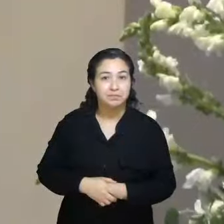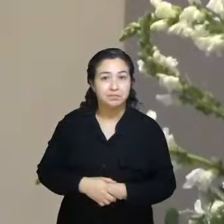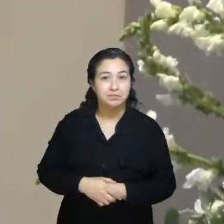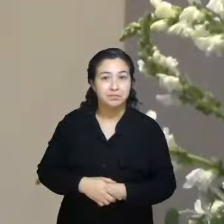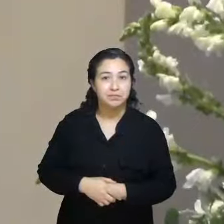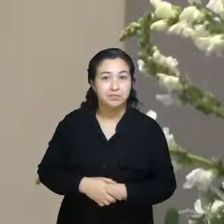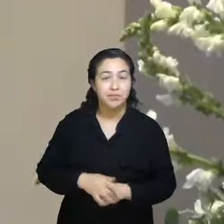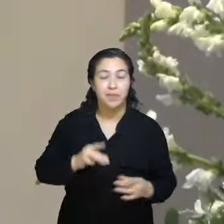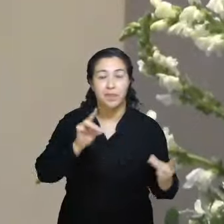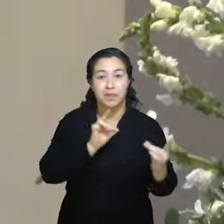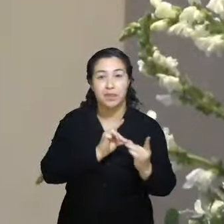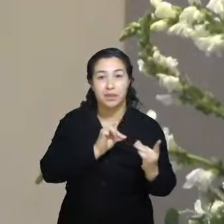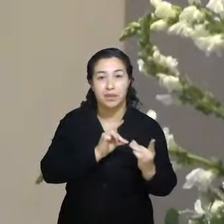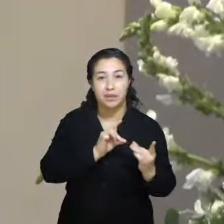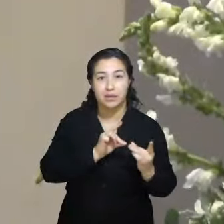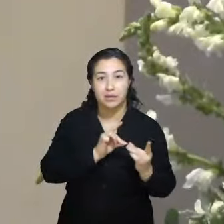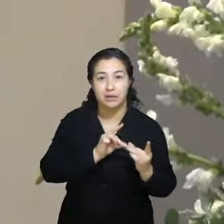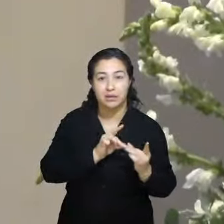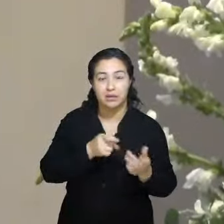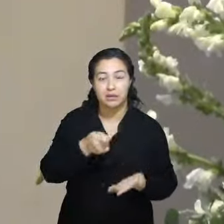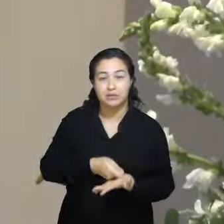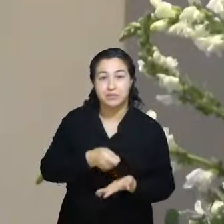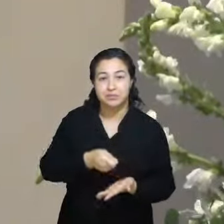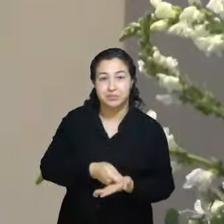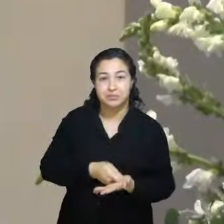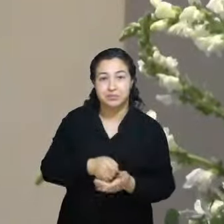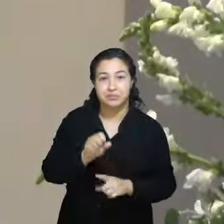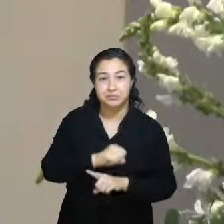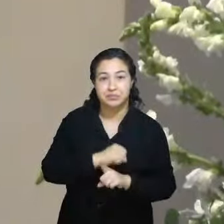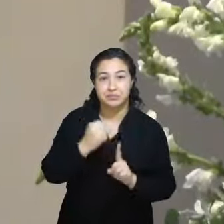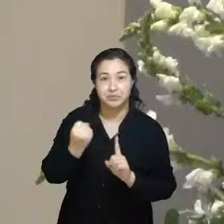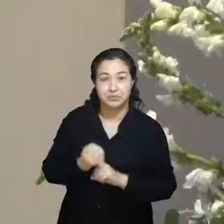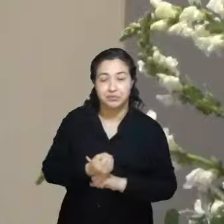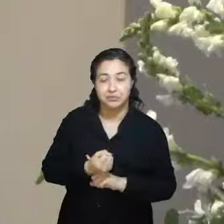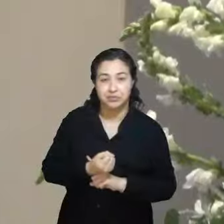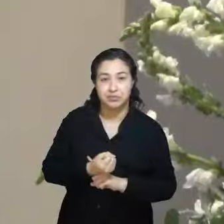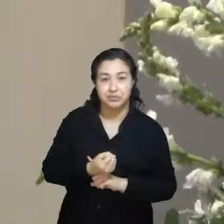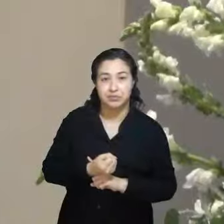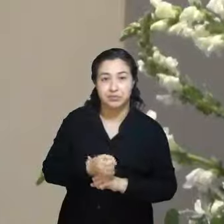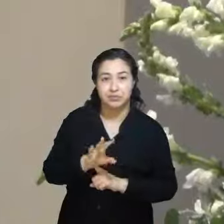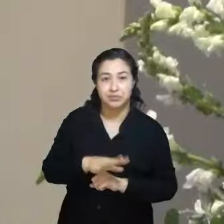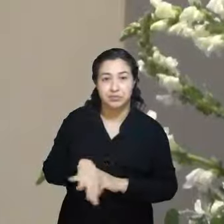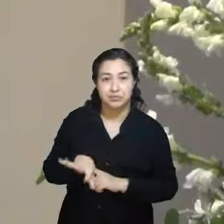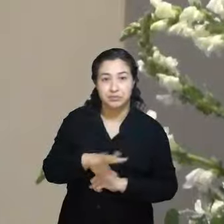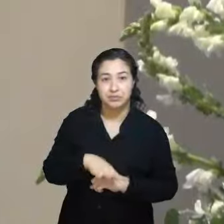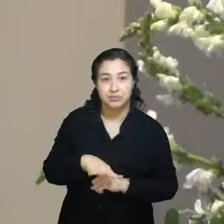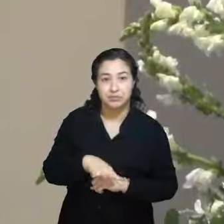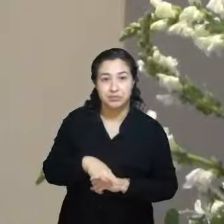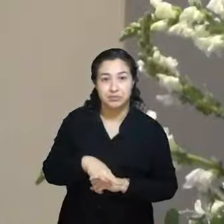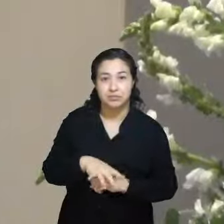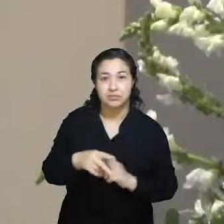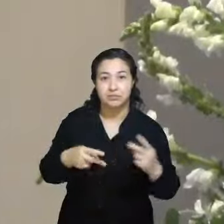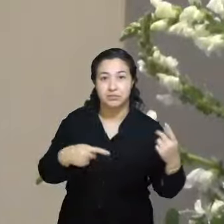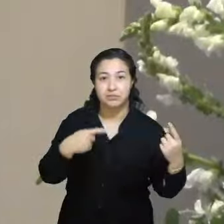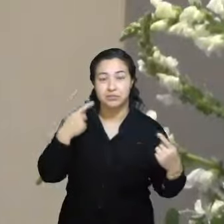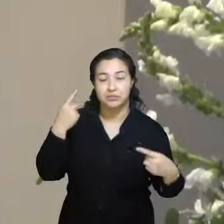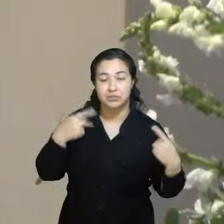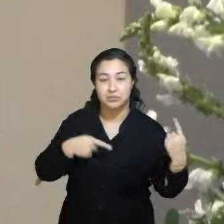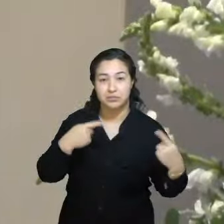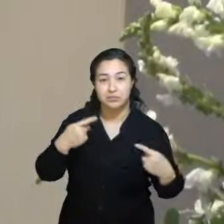atendimento das exigências sociais e a concretude na operacionalização das políticas públicas